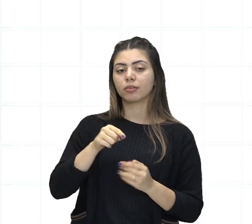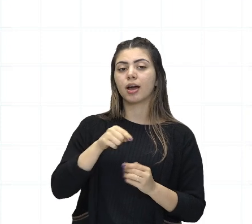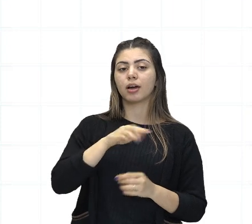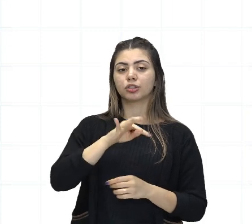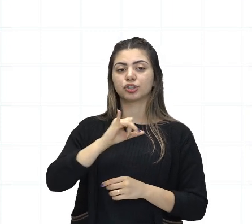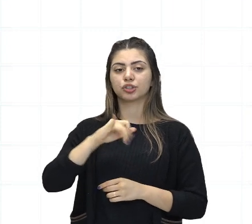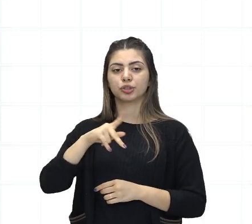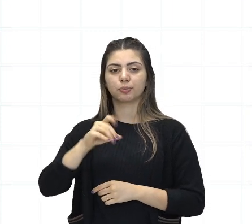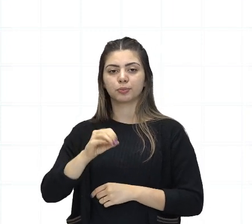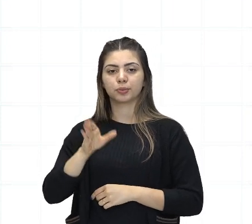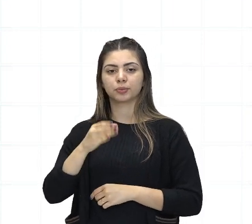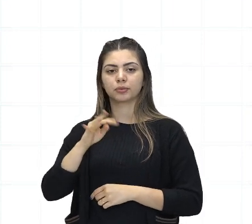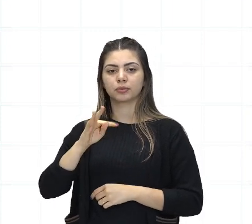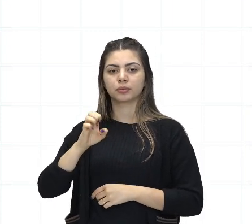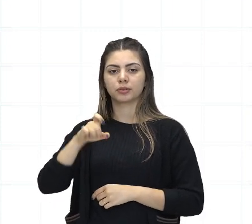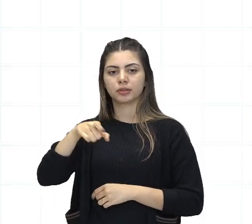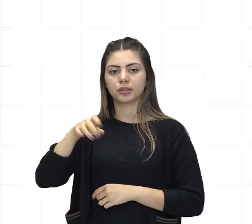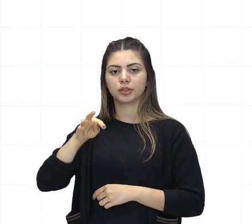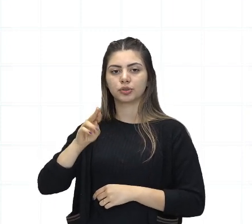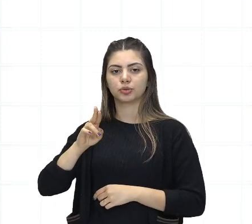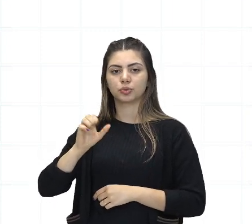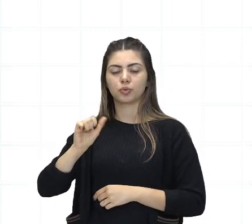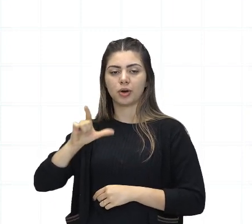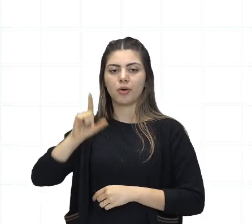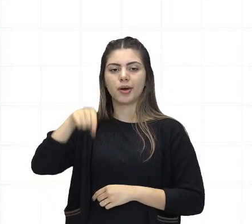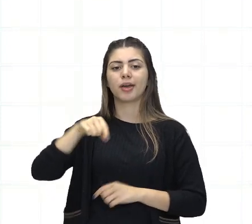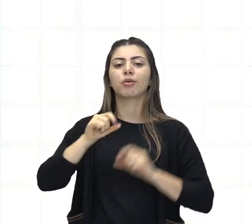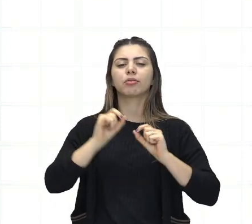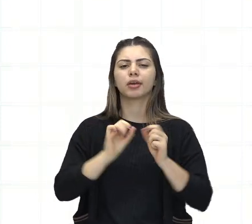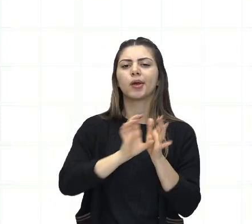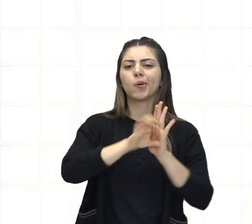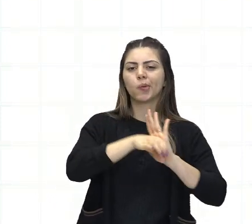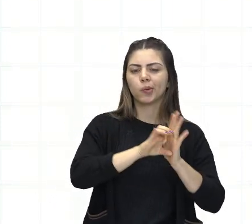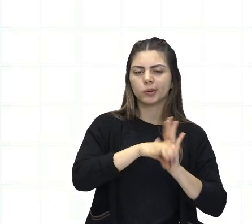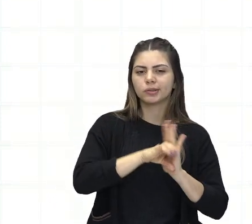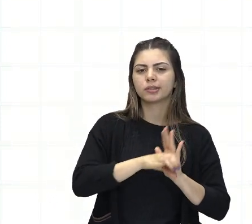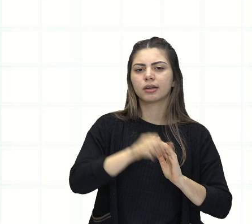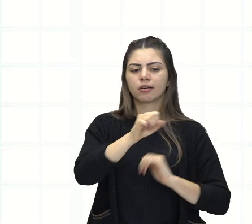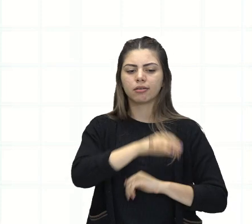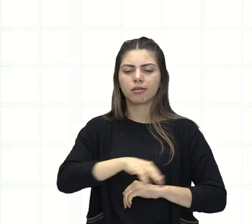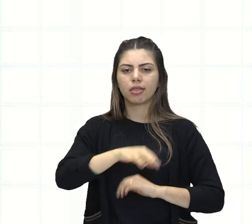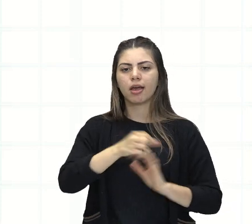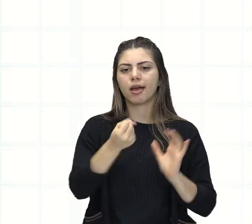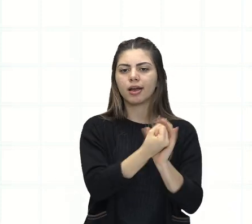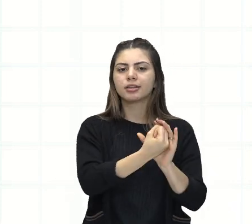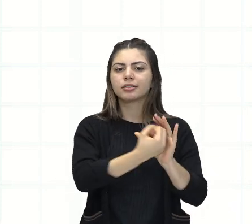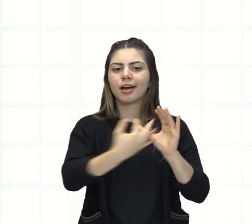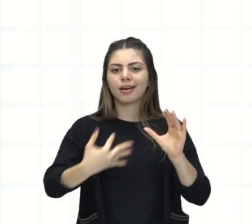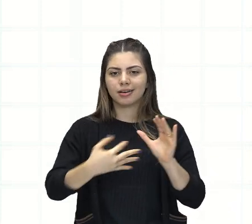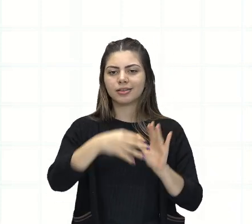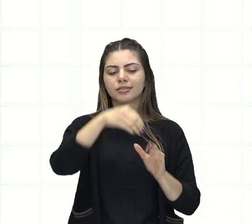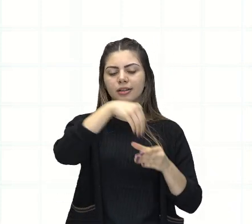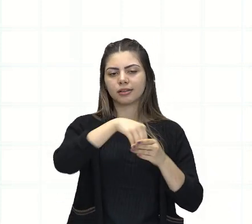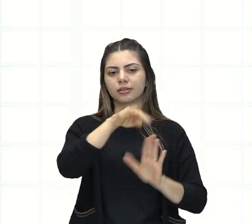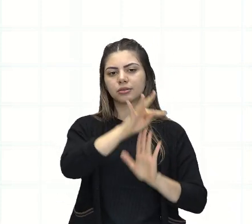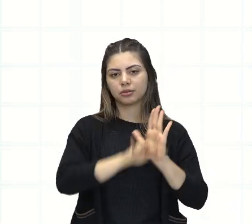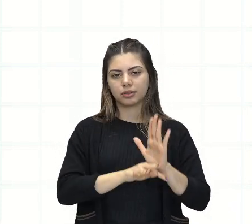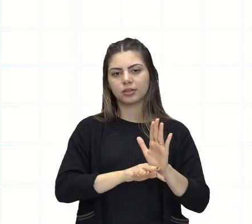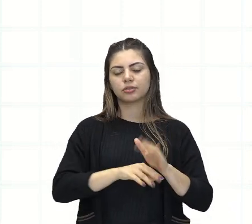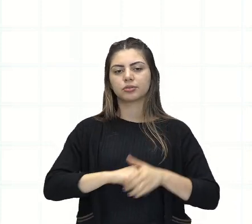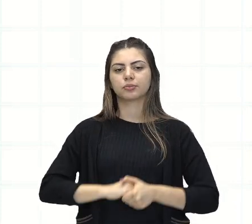textual, conceito relacionado, olha, às características